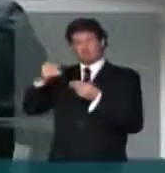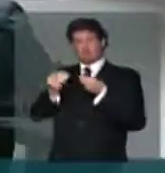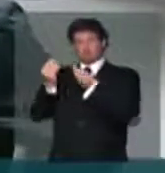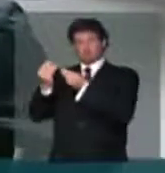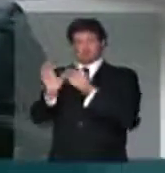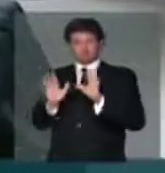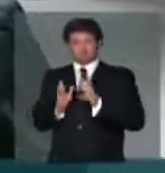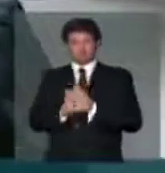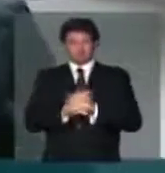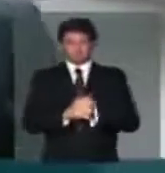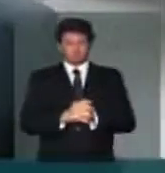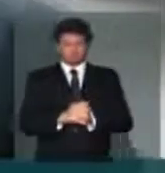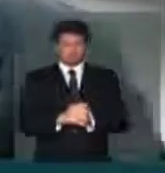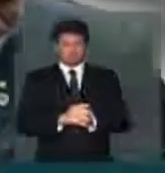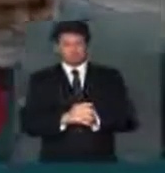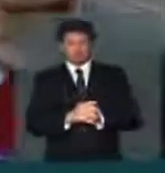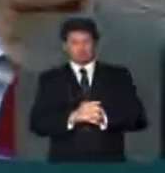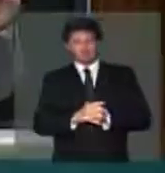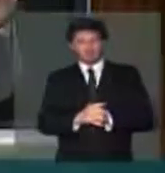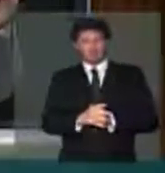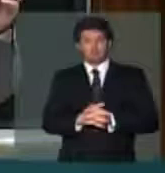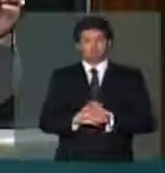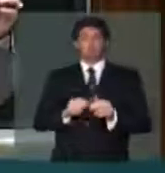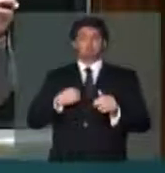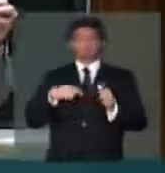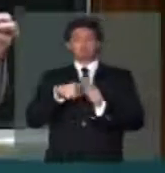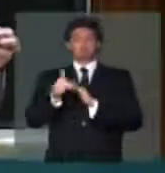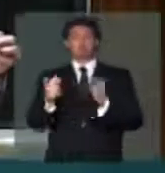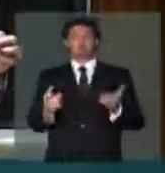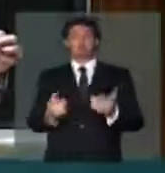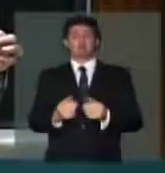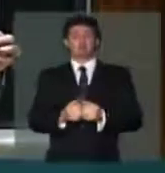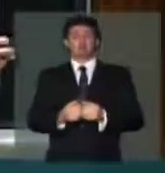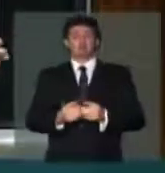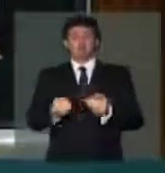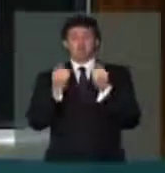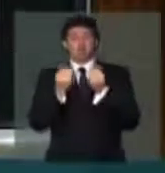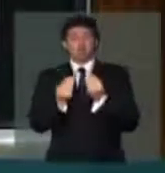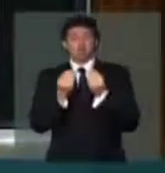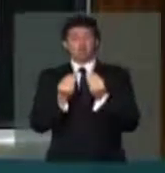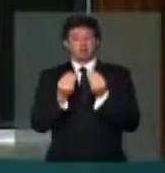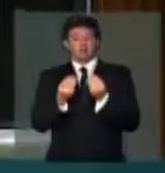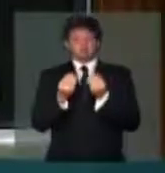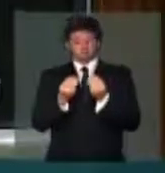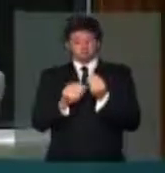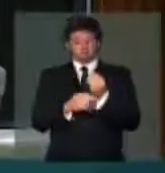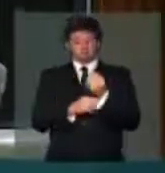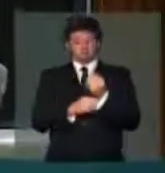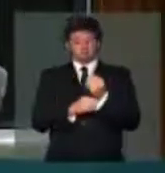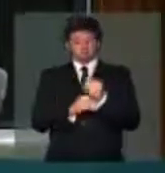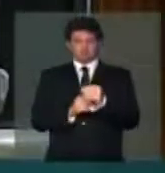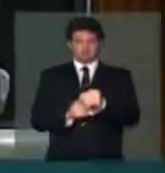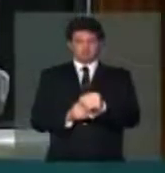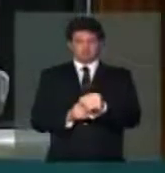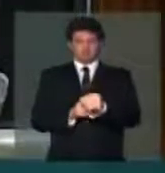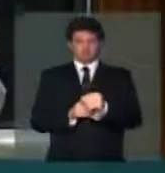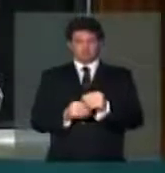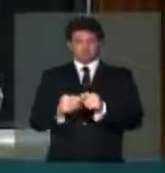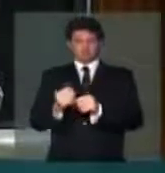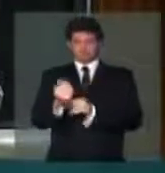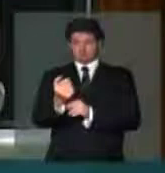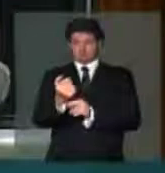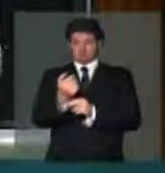até a presidência da República. Eu pergunto, como é que se faz, deputado Luiz Couto,